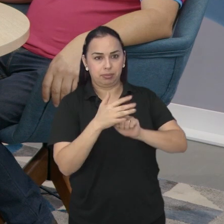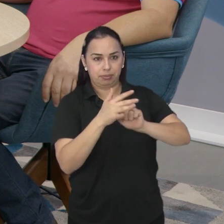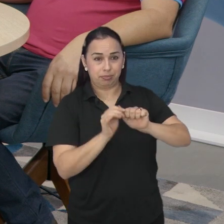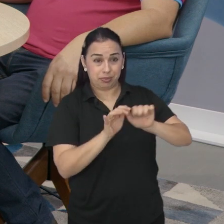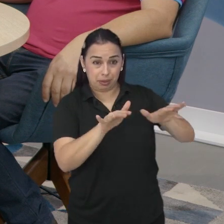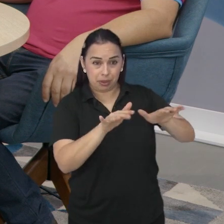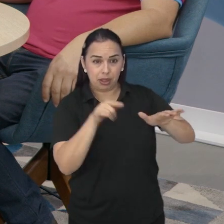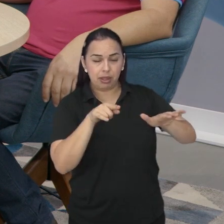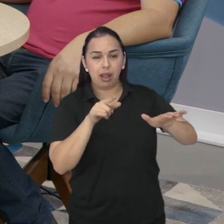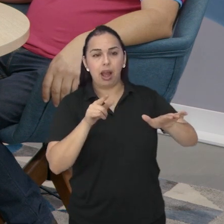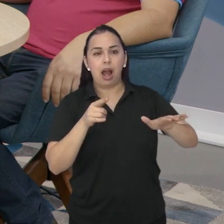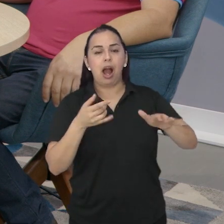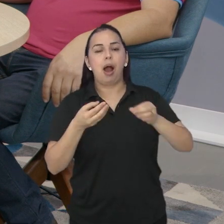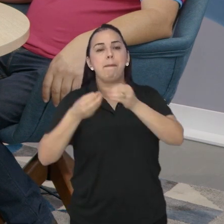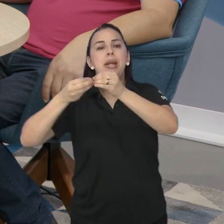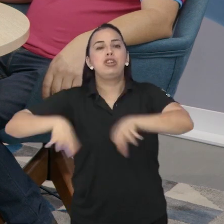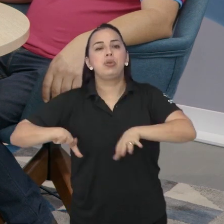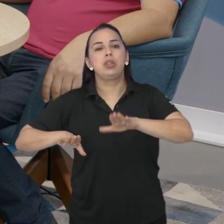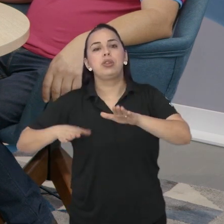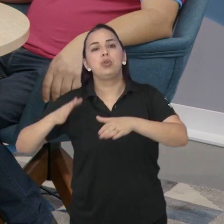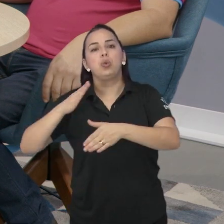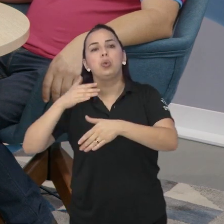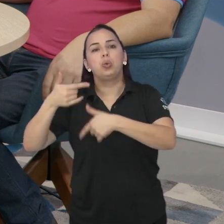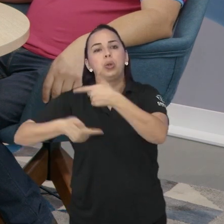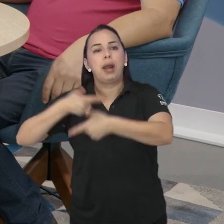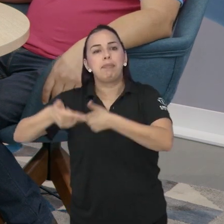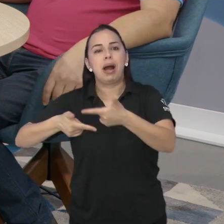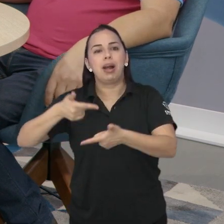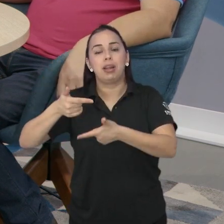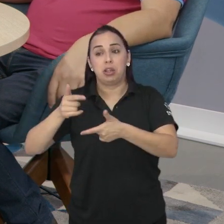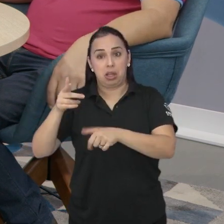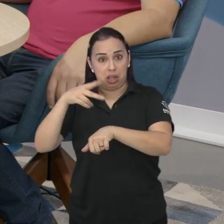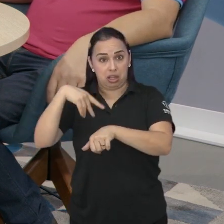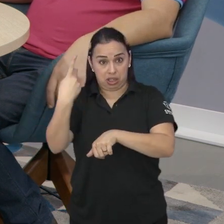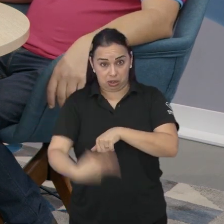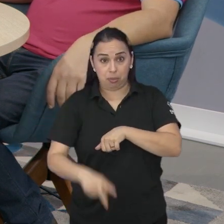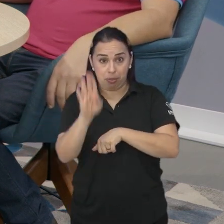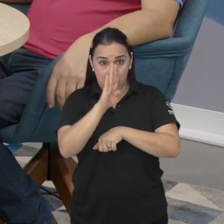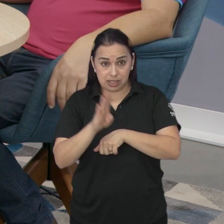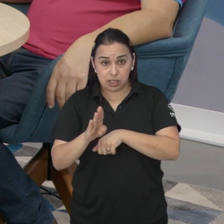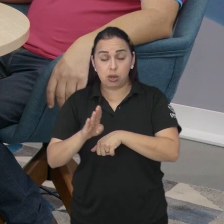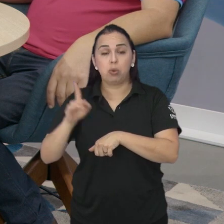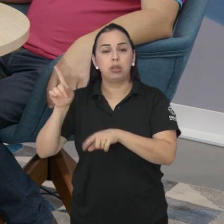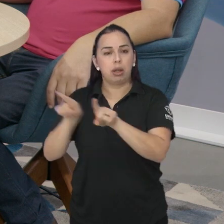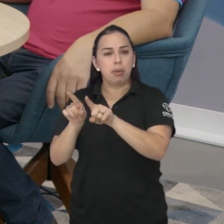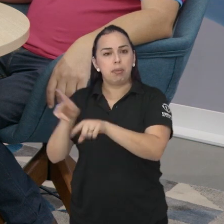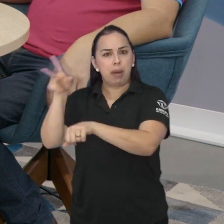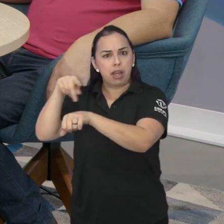ainda, o desemprego foi muito grande, não só no Brasil, em outros países também, e